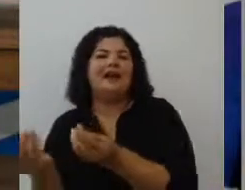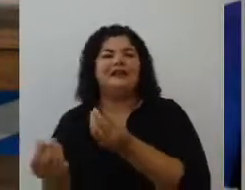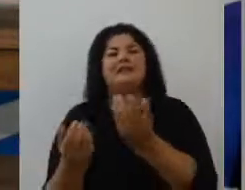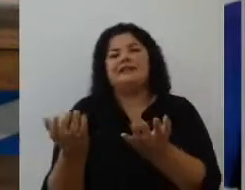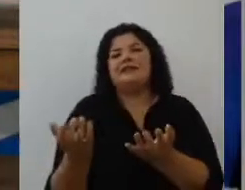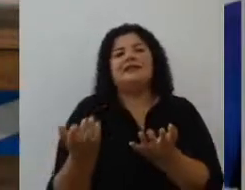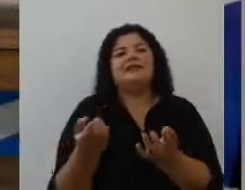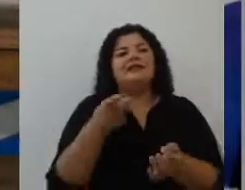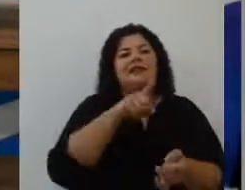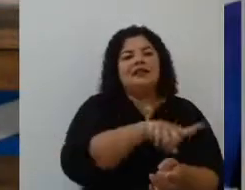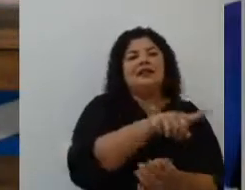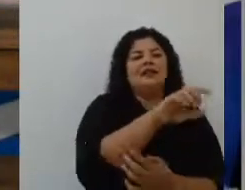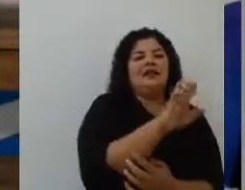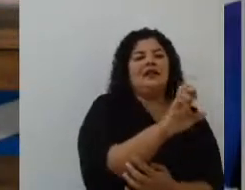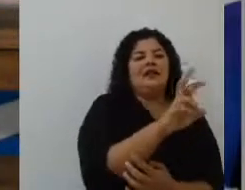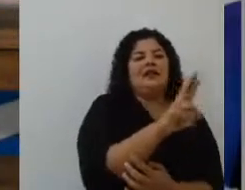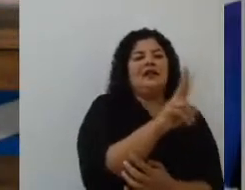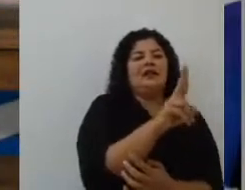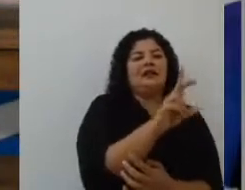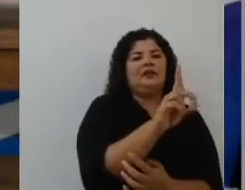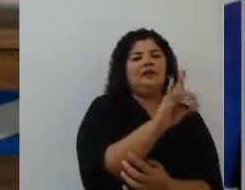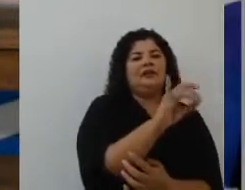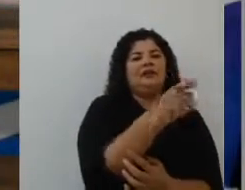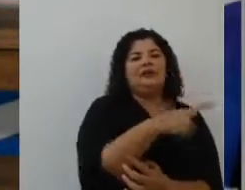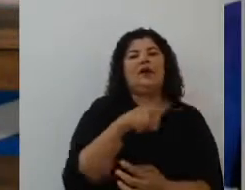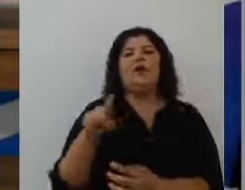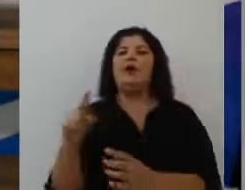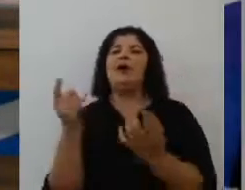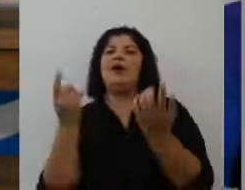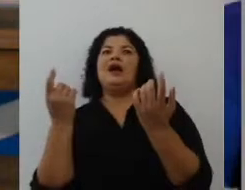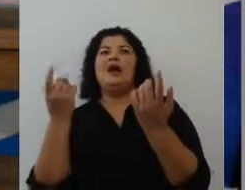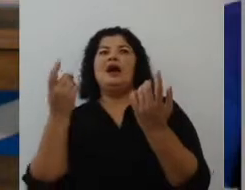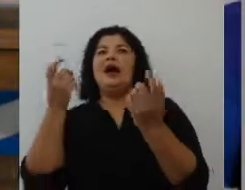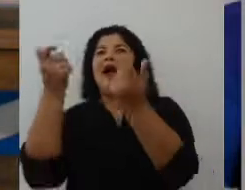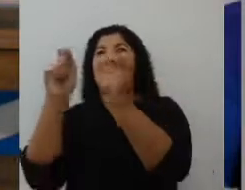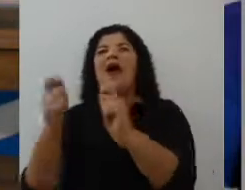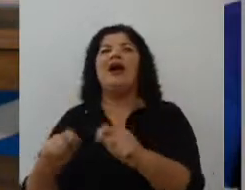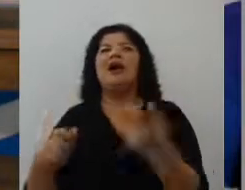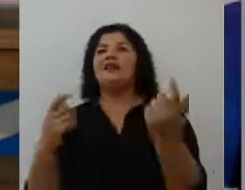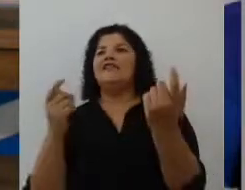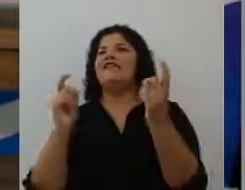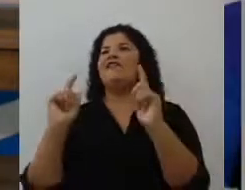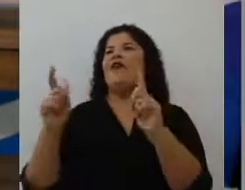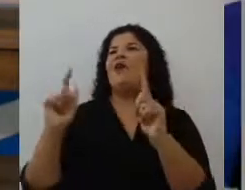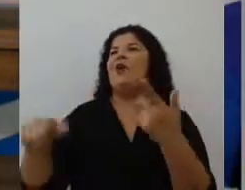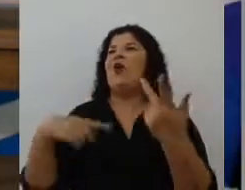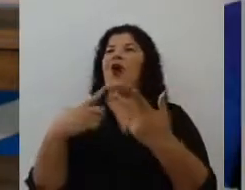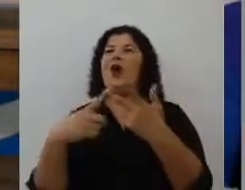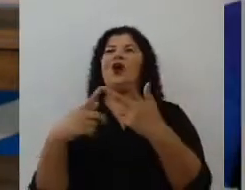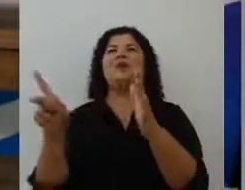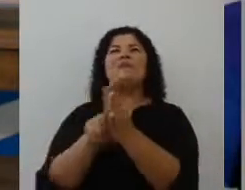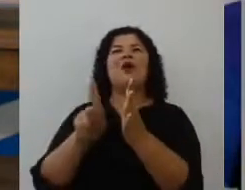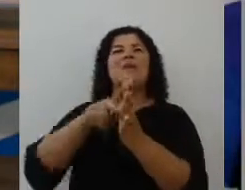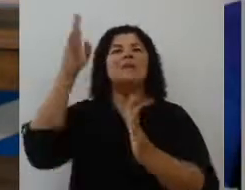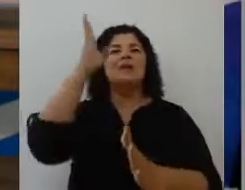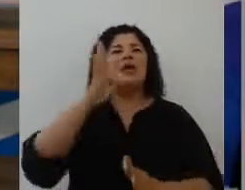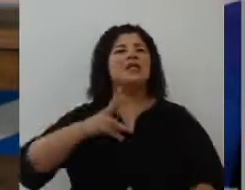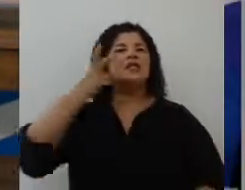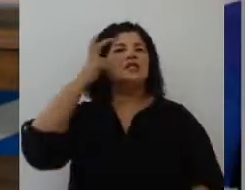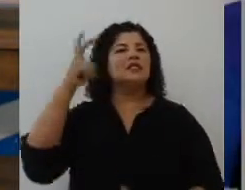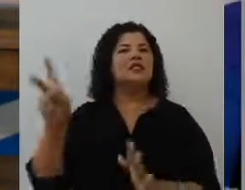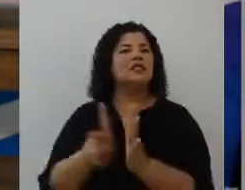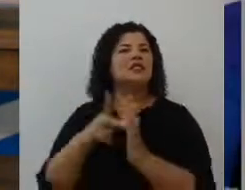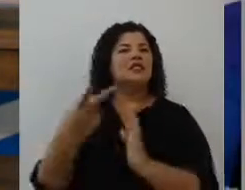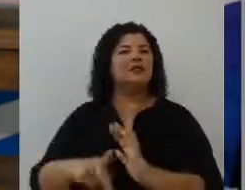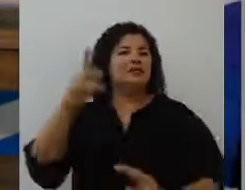a erudição, do outro o folclore, a valorização dos aspectos do Brasil, né, nativistas